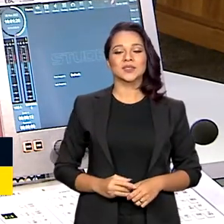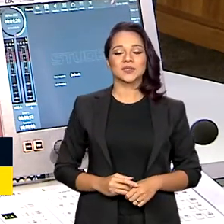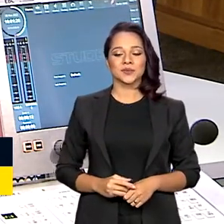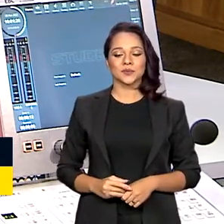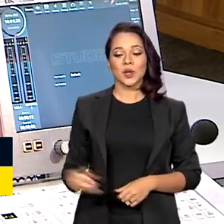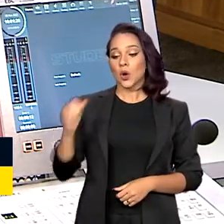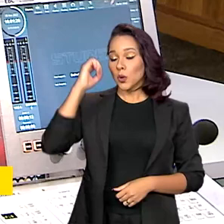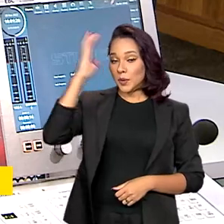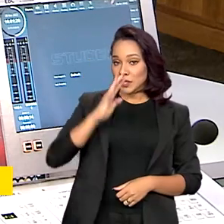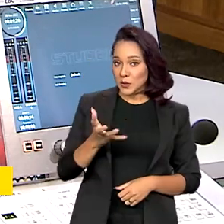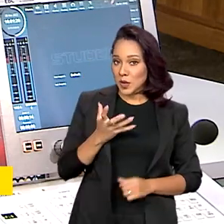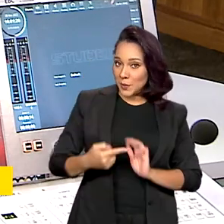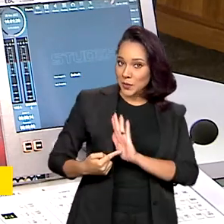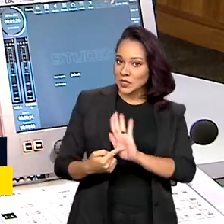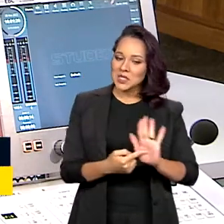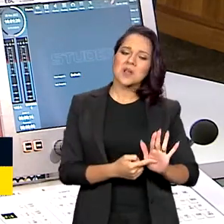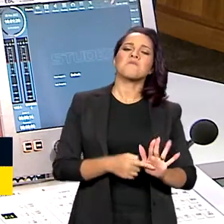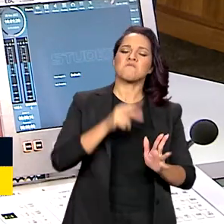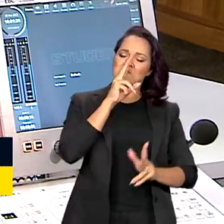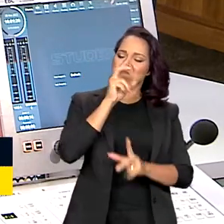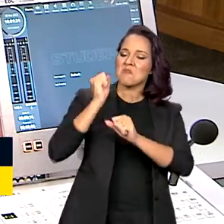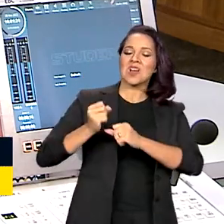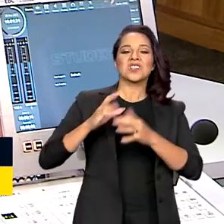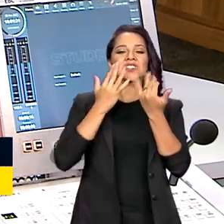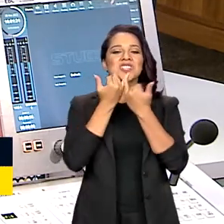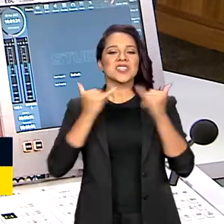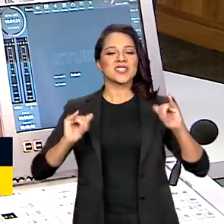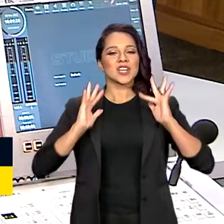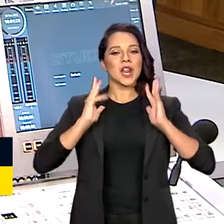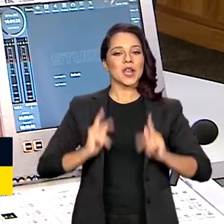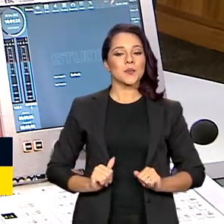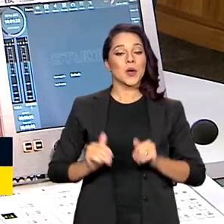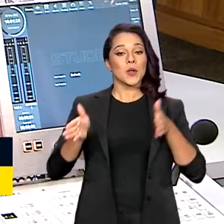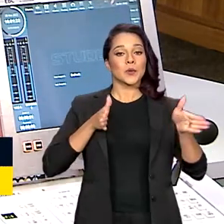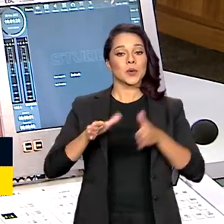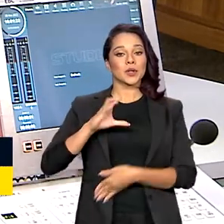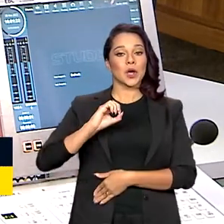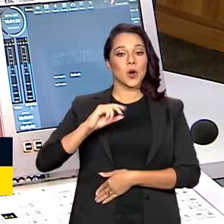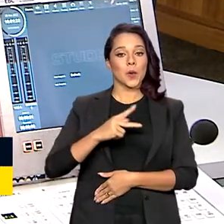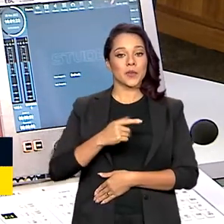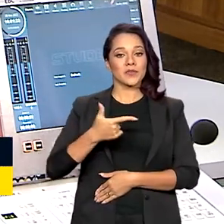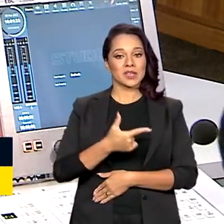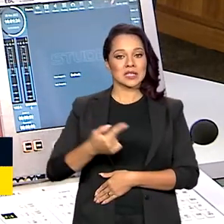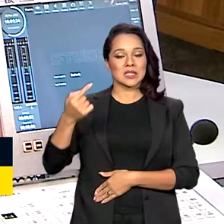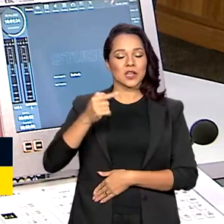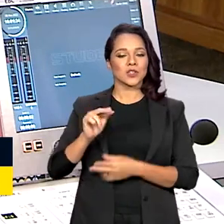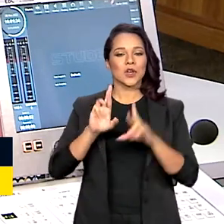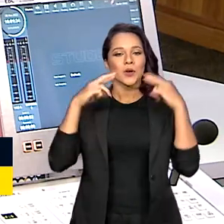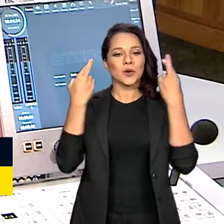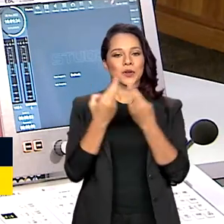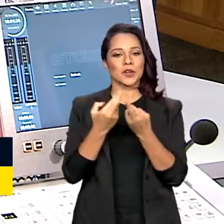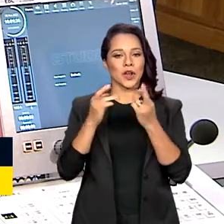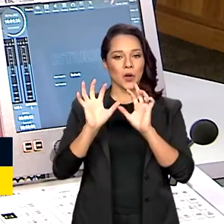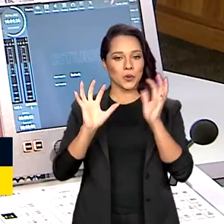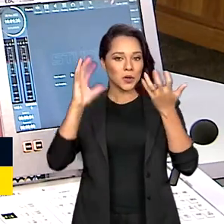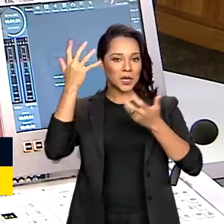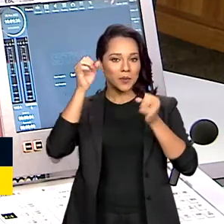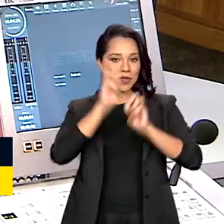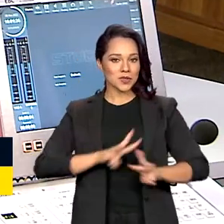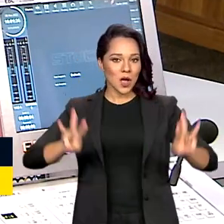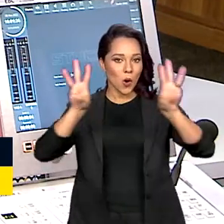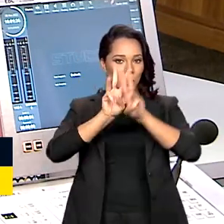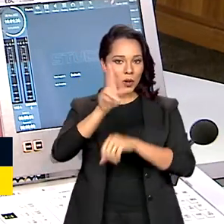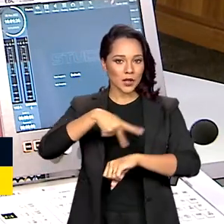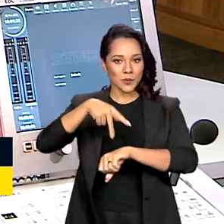O Brasil quer mostrar o potencial de energia limpa durante a COP27, a Conferência do Clima das Nações Unidas, que ocorre